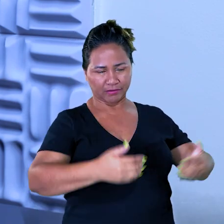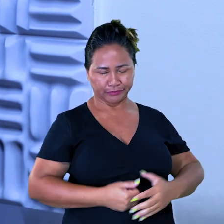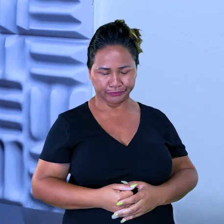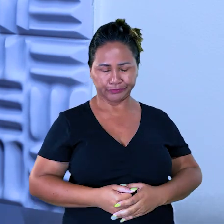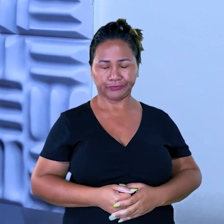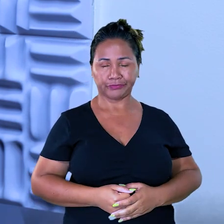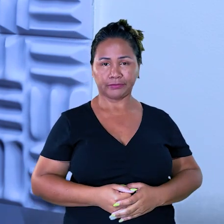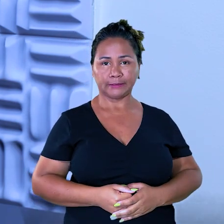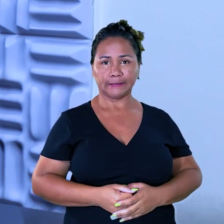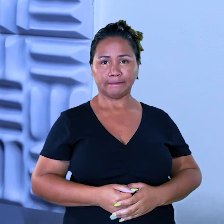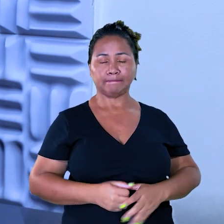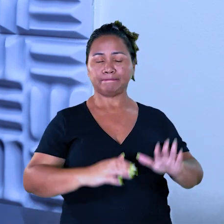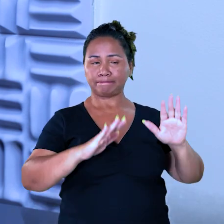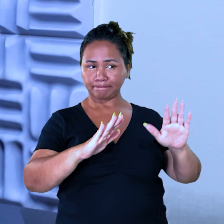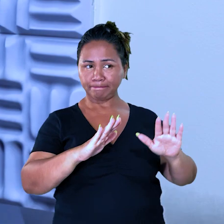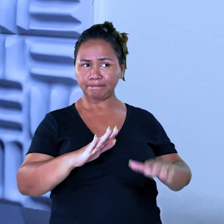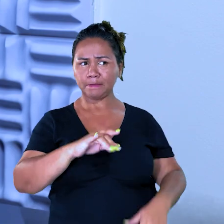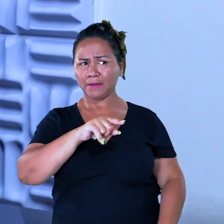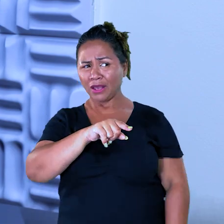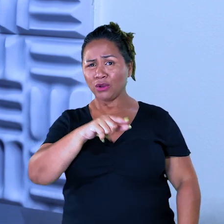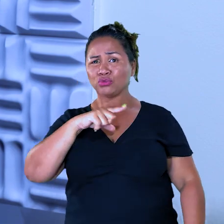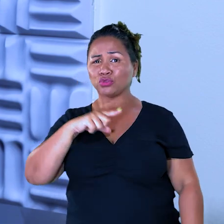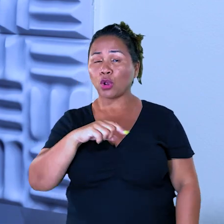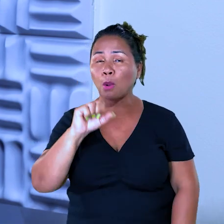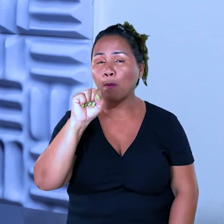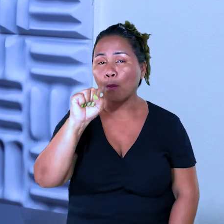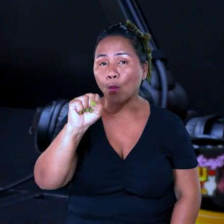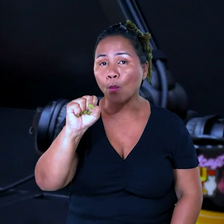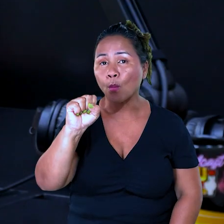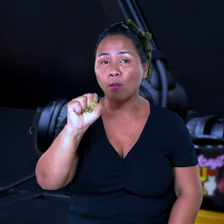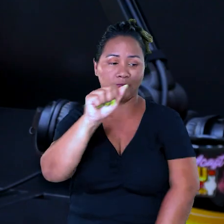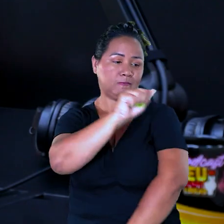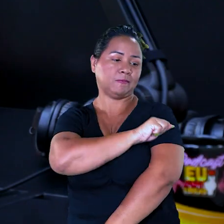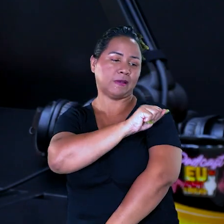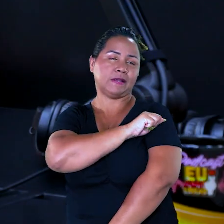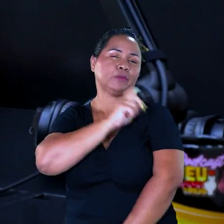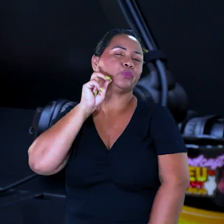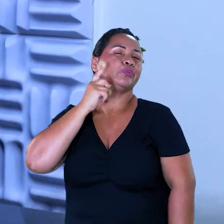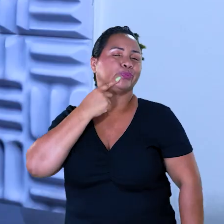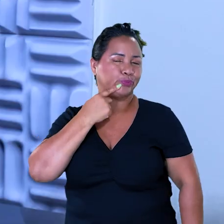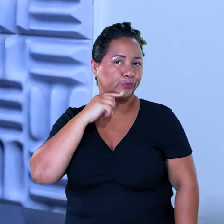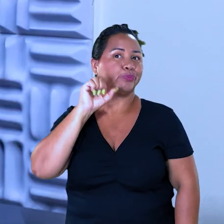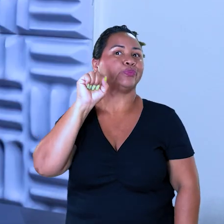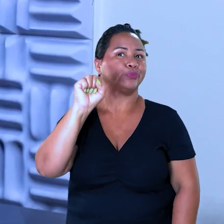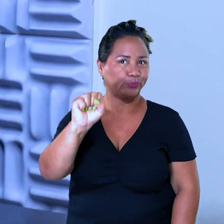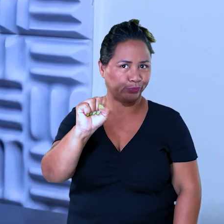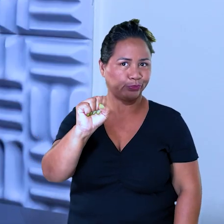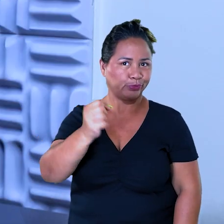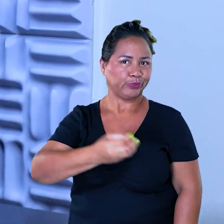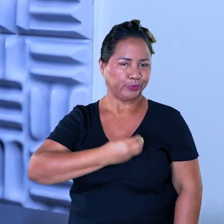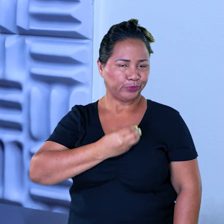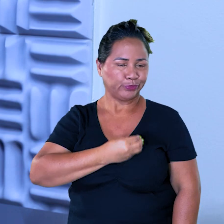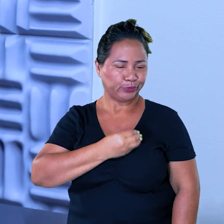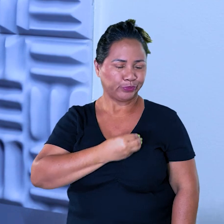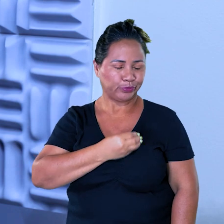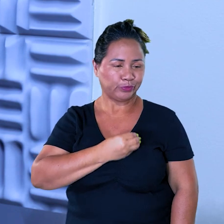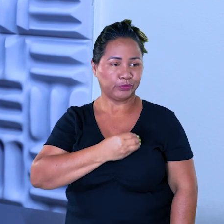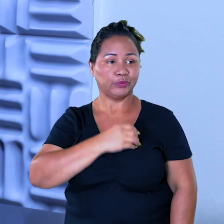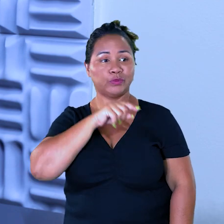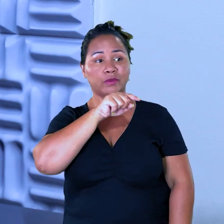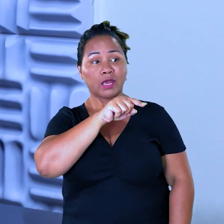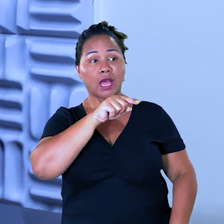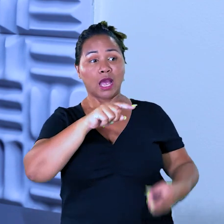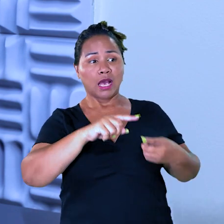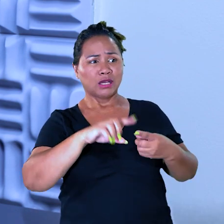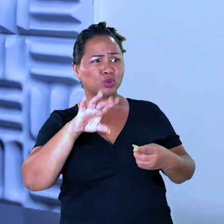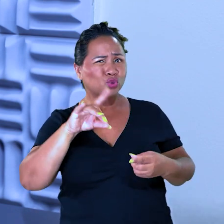muito complexo, que eu acho que foi a Guerra dos Canudos, se eu não me engano. E para que eles fizessem esse trabalho, eles tinham que compreender o que é a